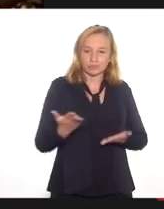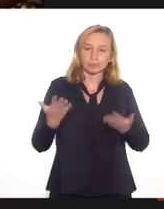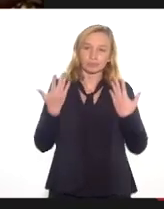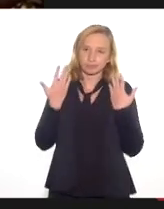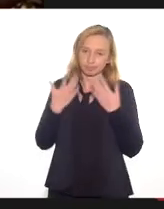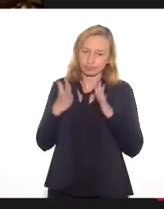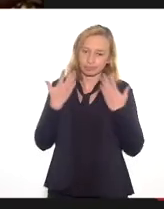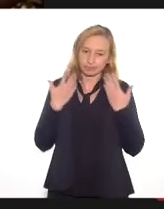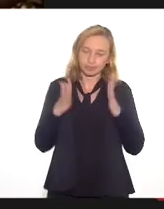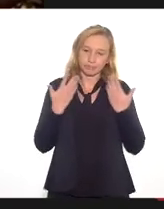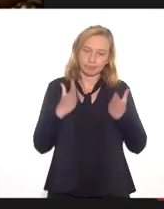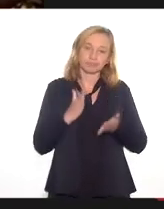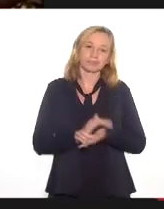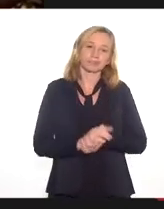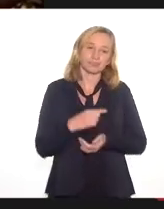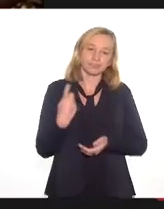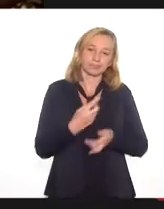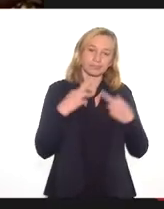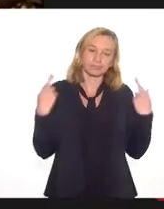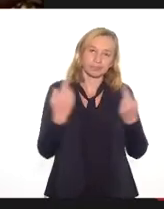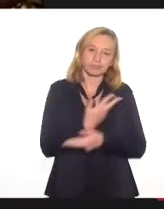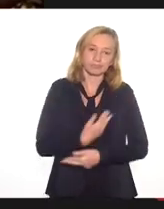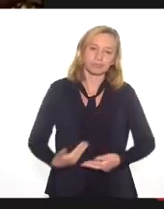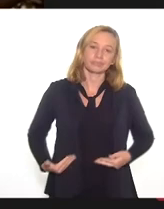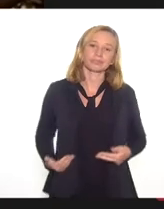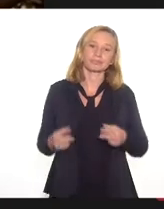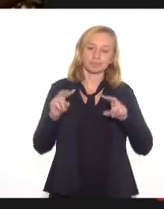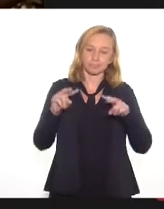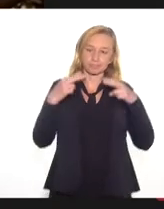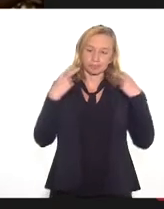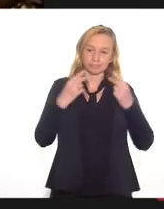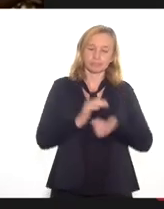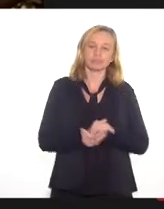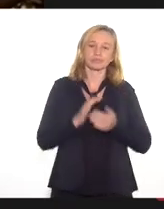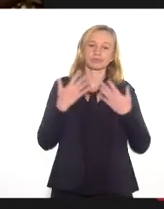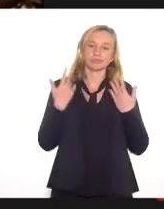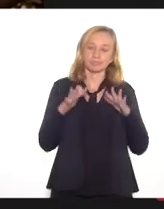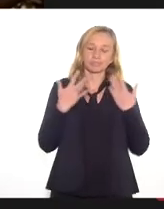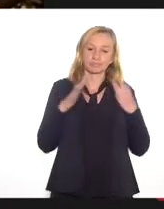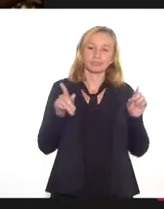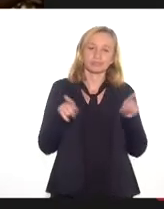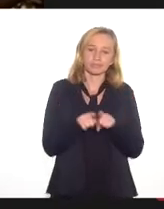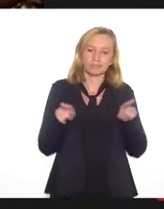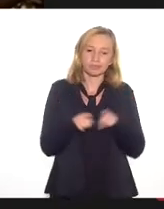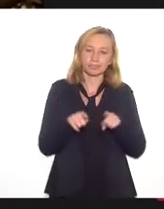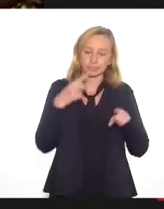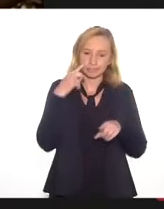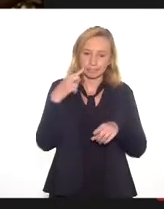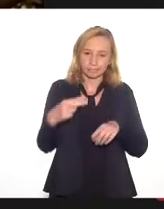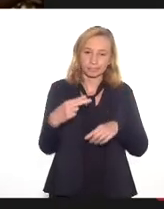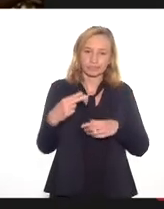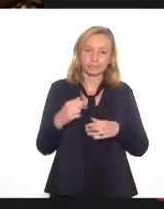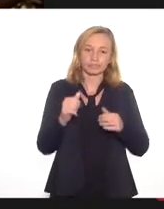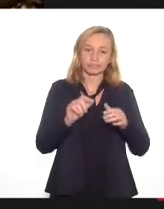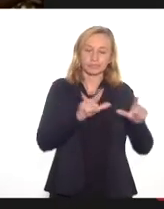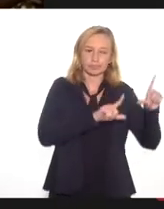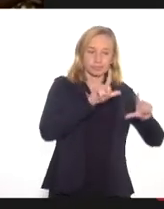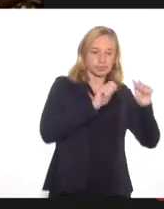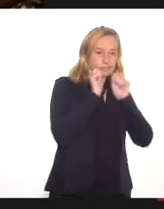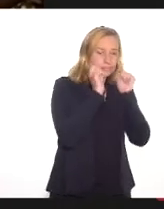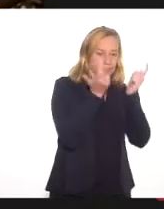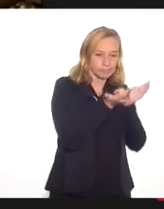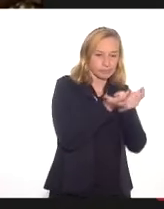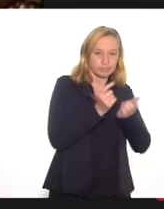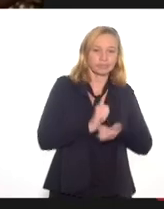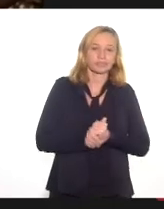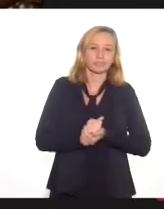todas na nossa audiência pública que estão assistindo também saudar quem está assistindo a gente pela TV Alerj